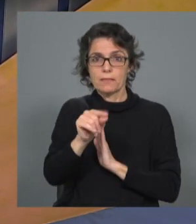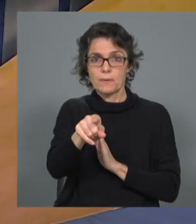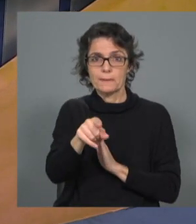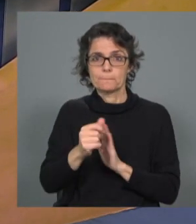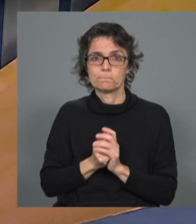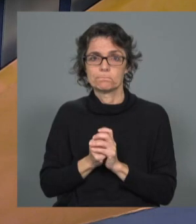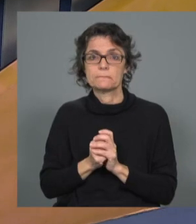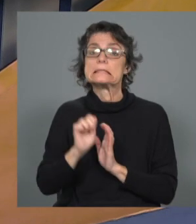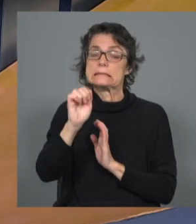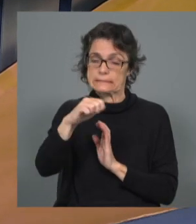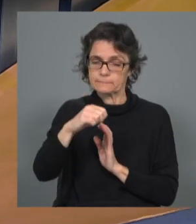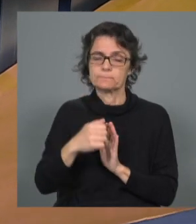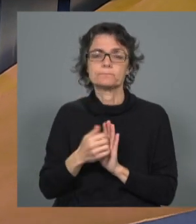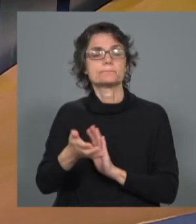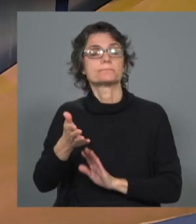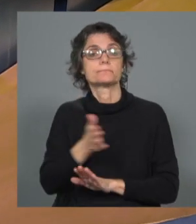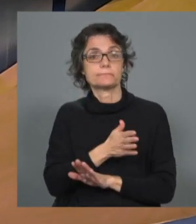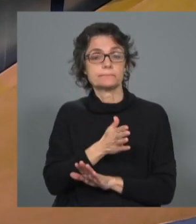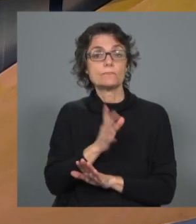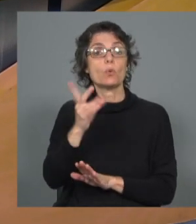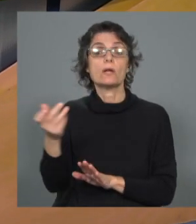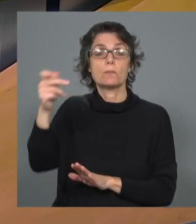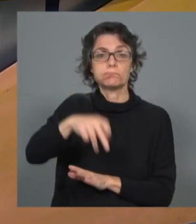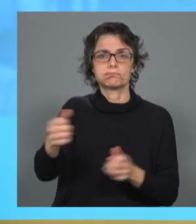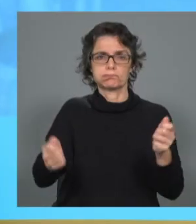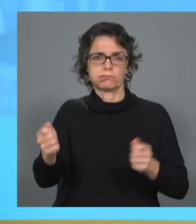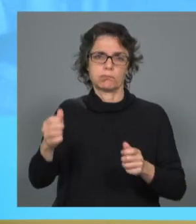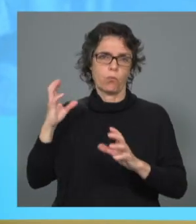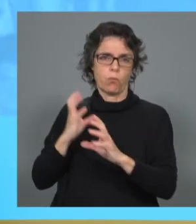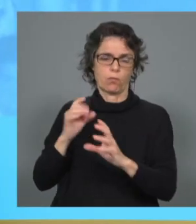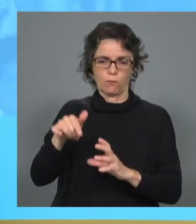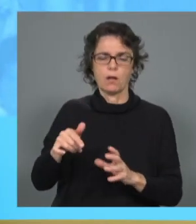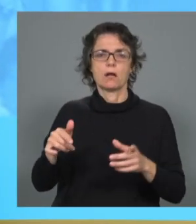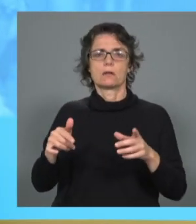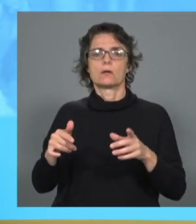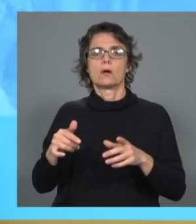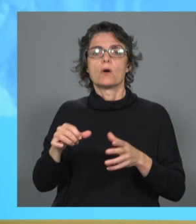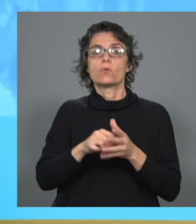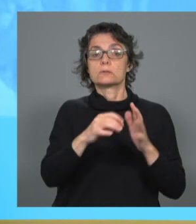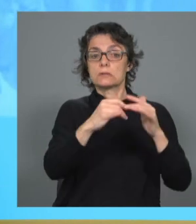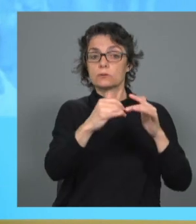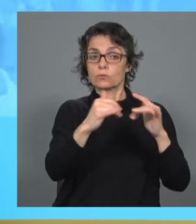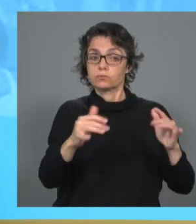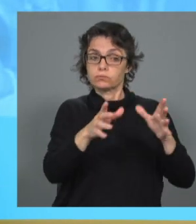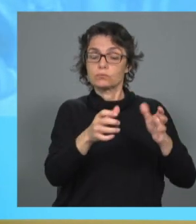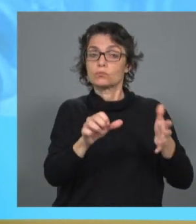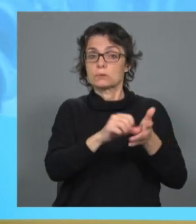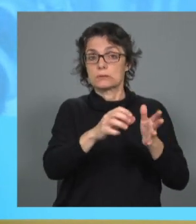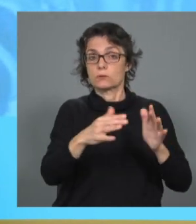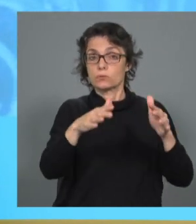quando chegámos, antes de irmos para o centro de acolhimento que a Câmara preparou, nós quisemos passar pela